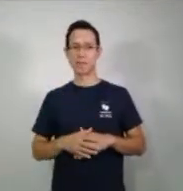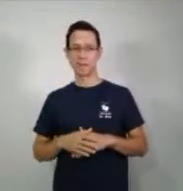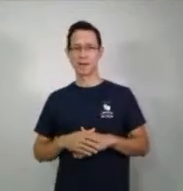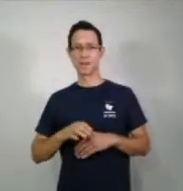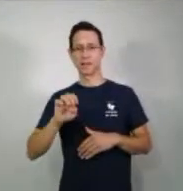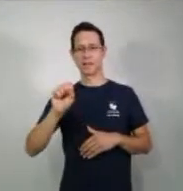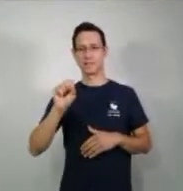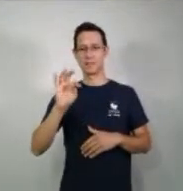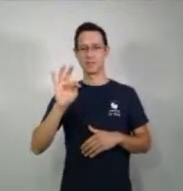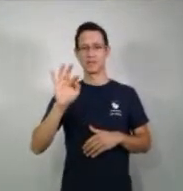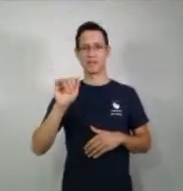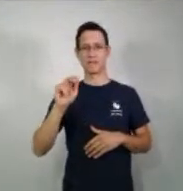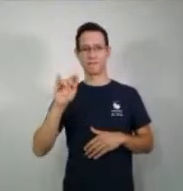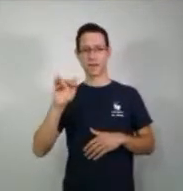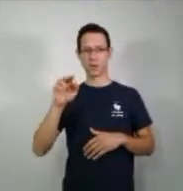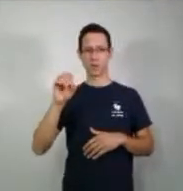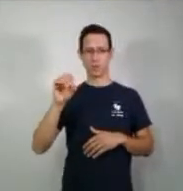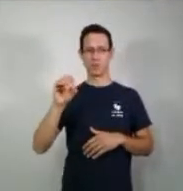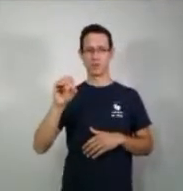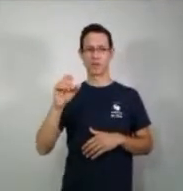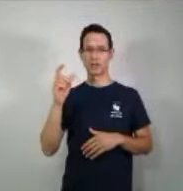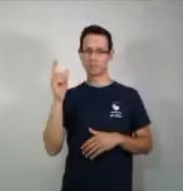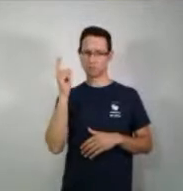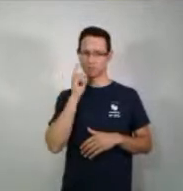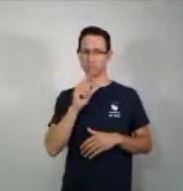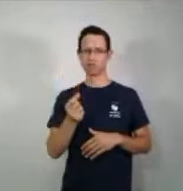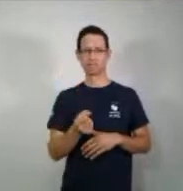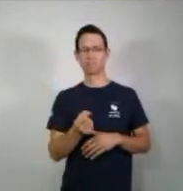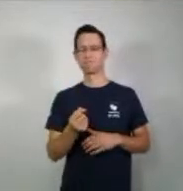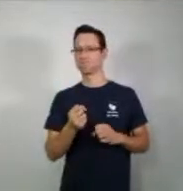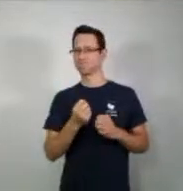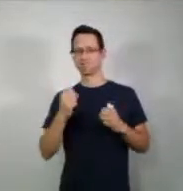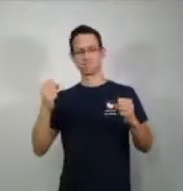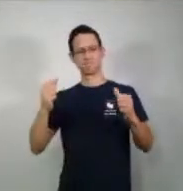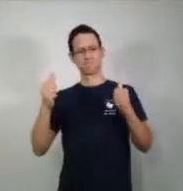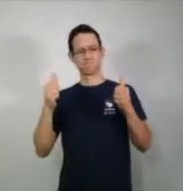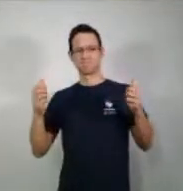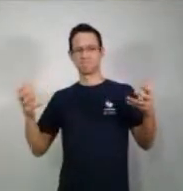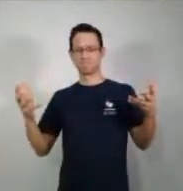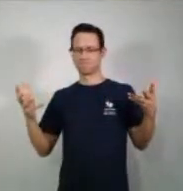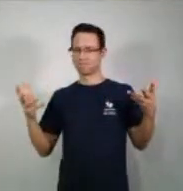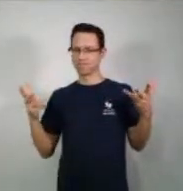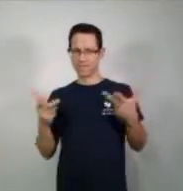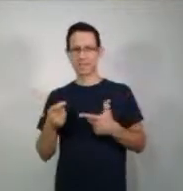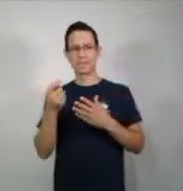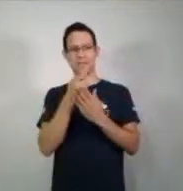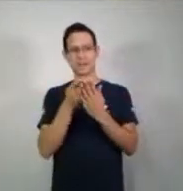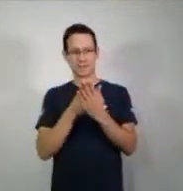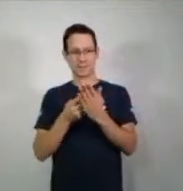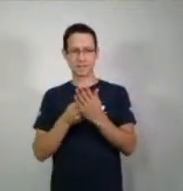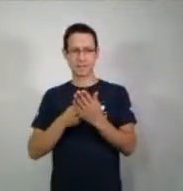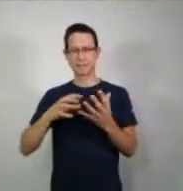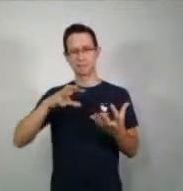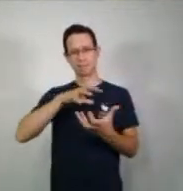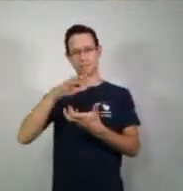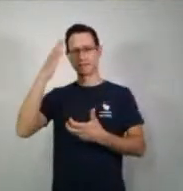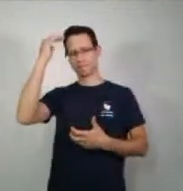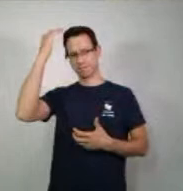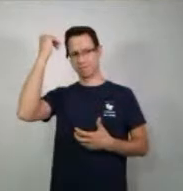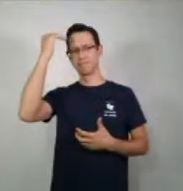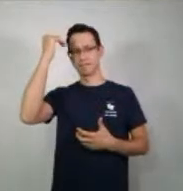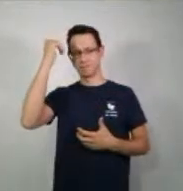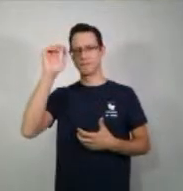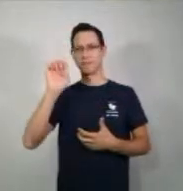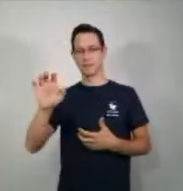Zweig, que é um Exato. grande escritor de renome internacional, conhecido, muito conhecido em toda a